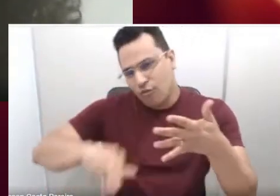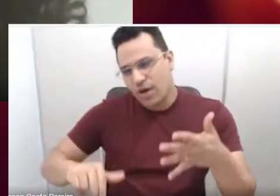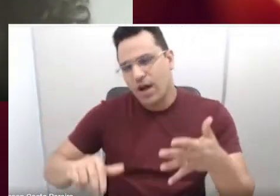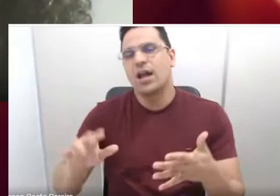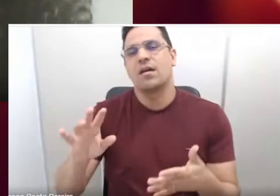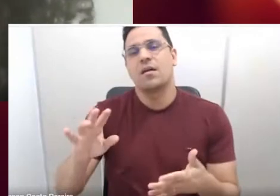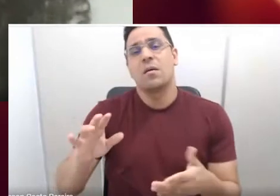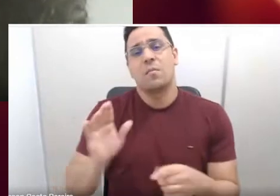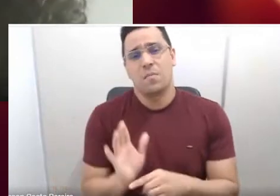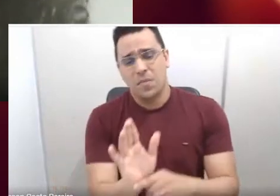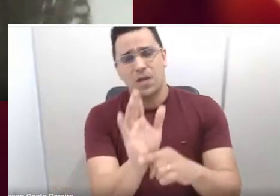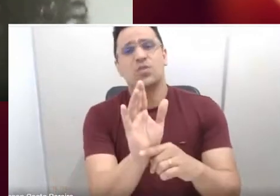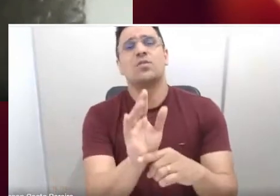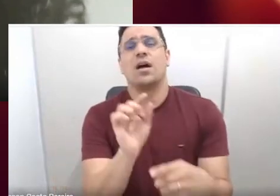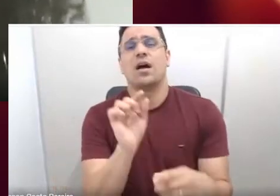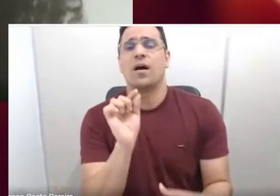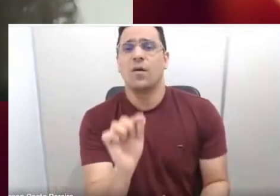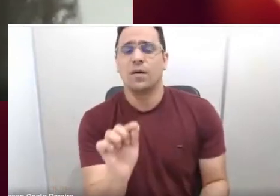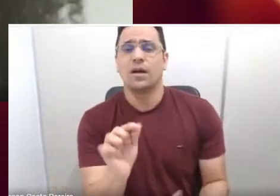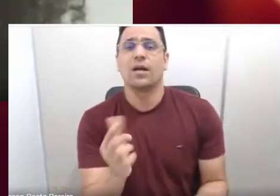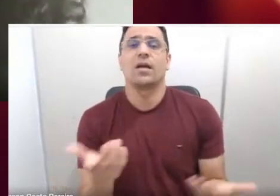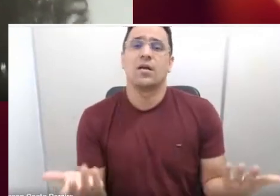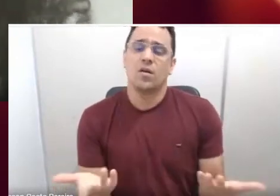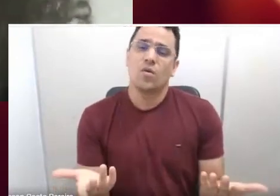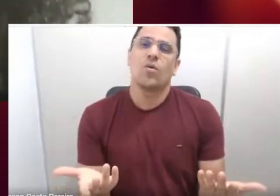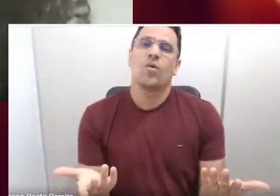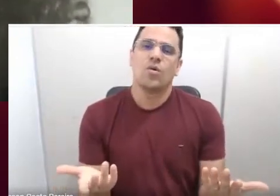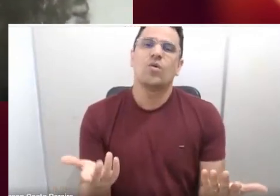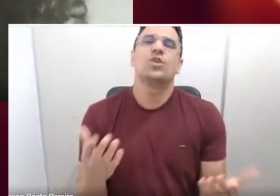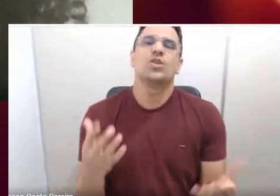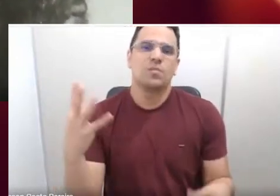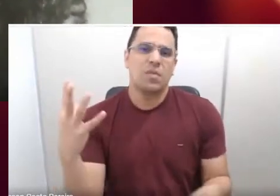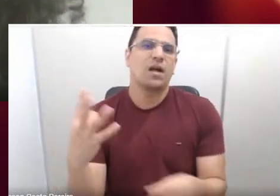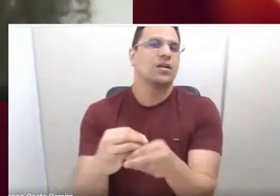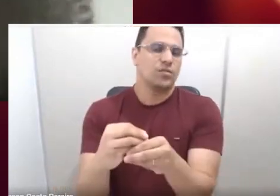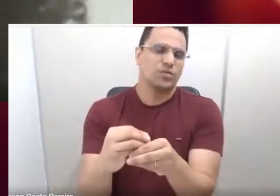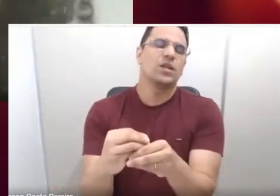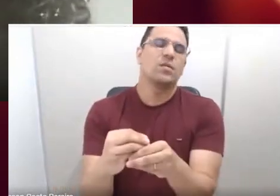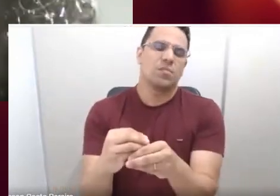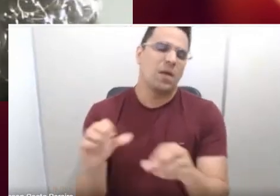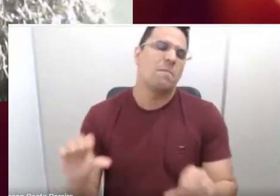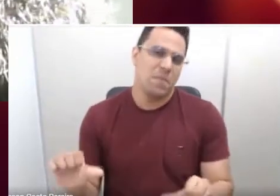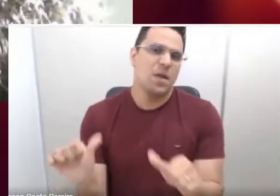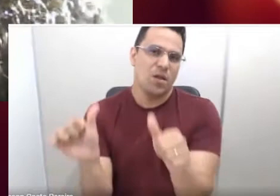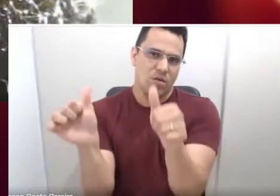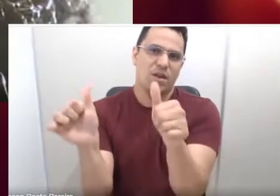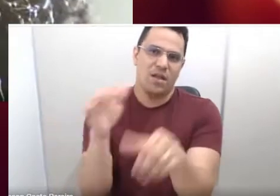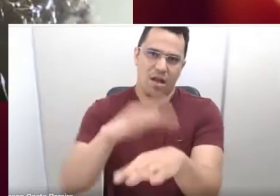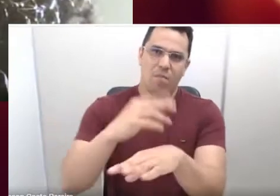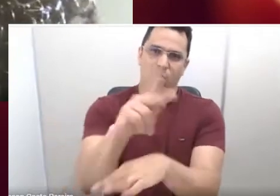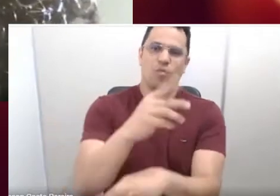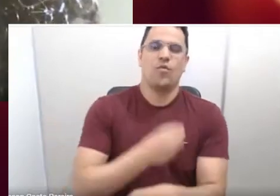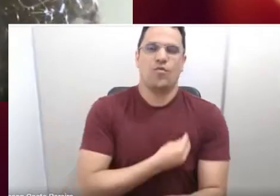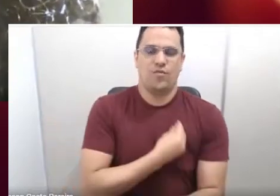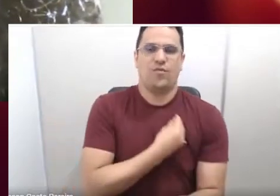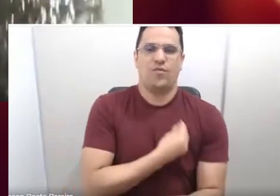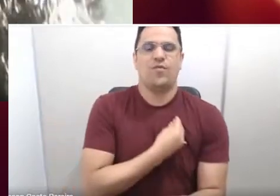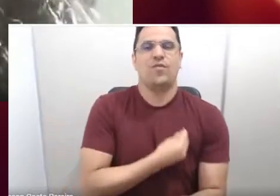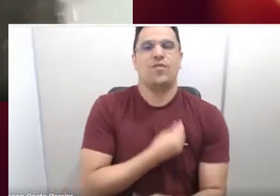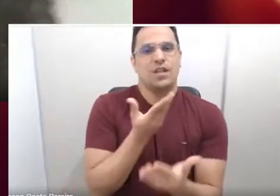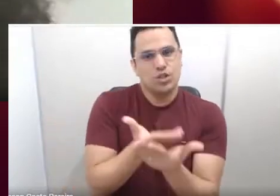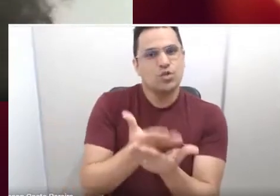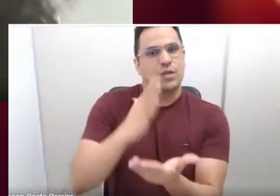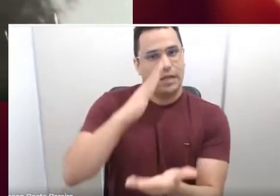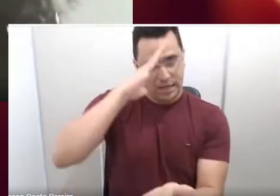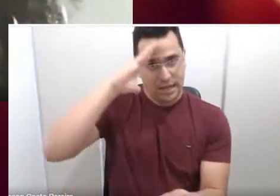de dar conta, né, de contribuir na realidade, né, para a vida acadêmica de vocês. E